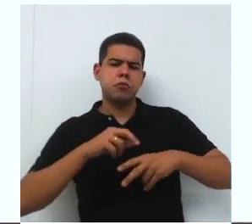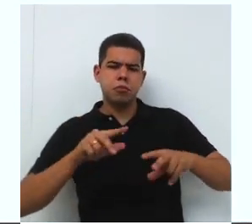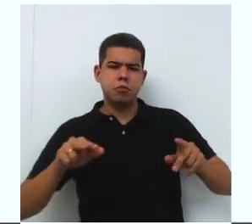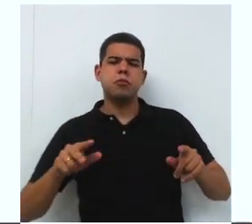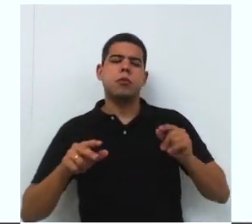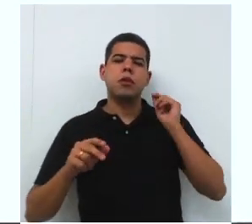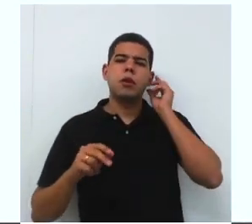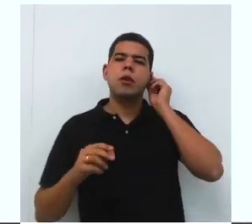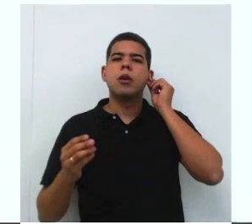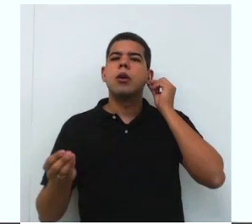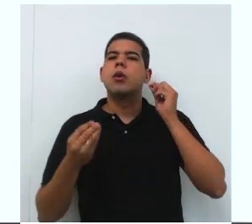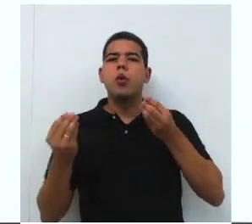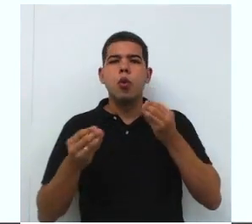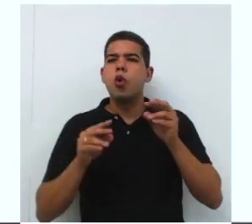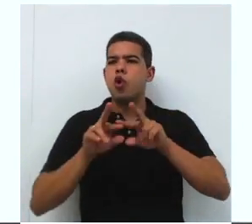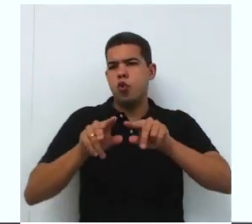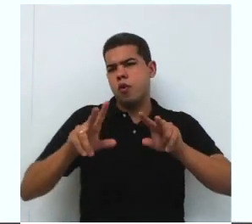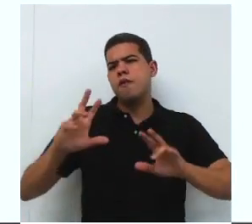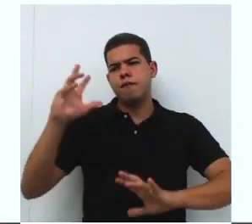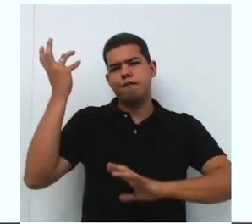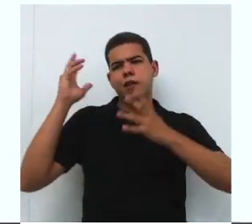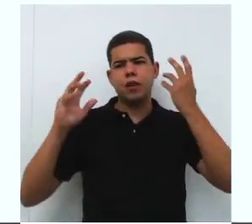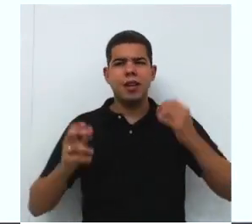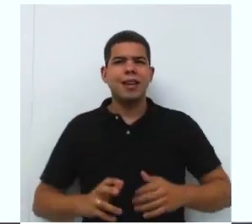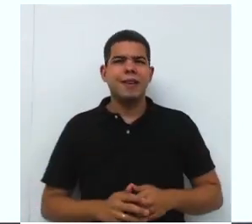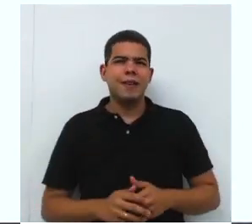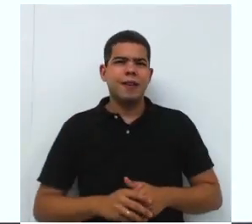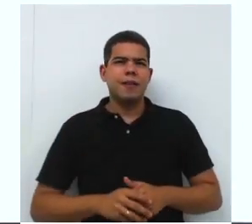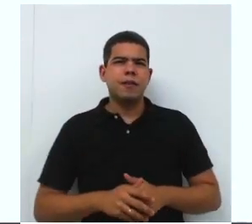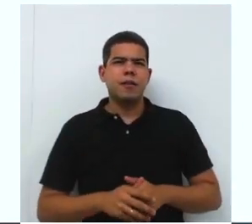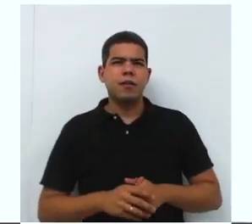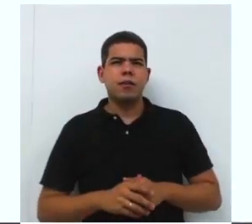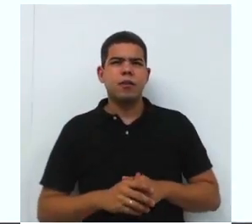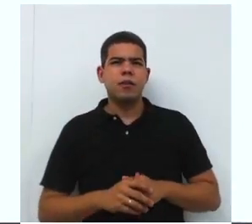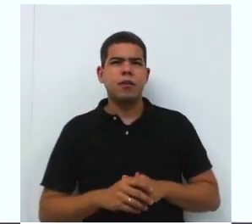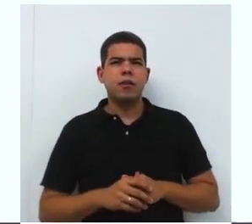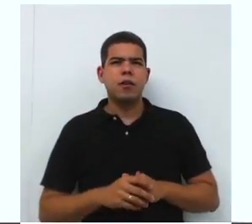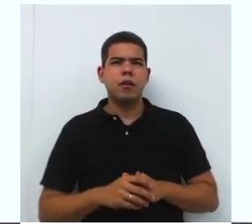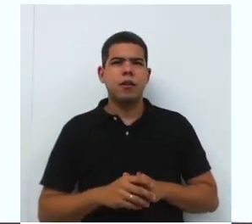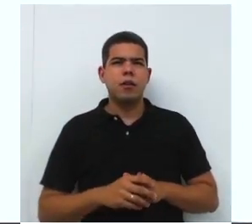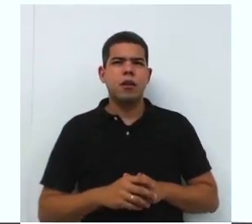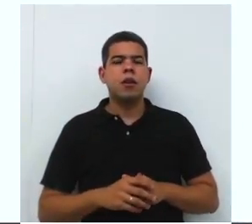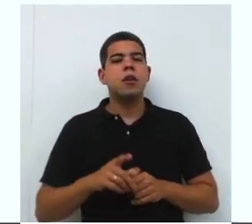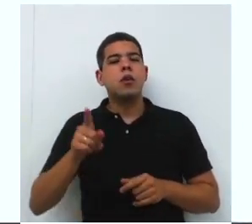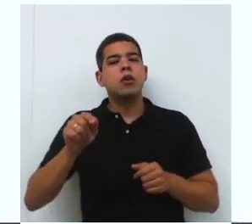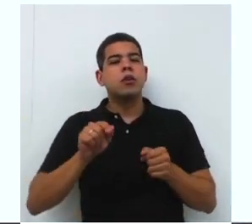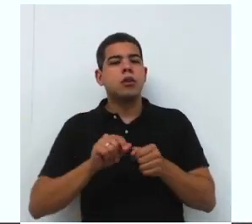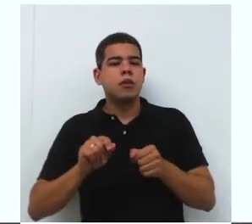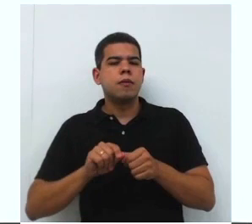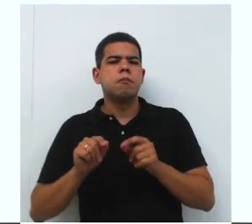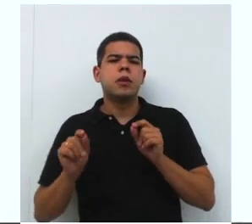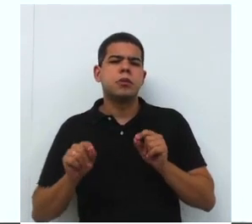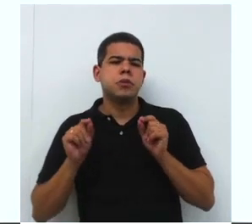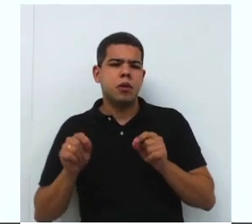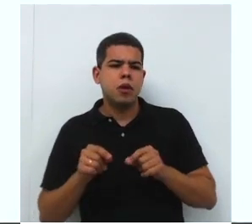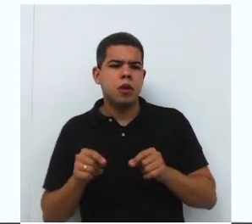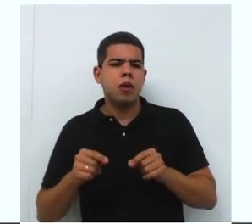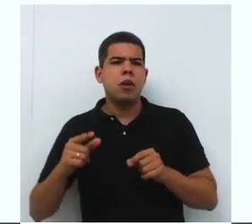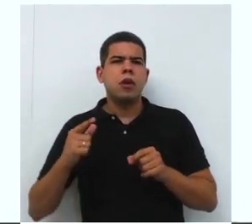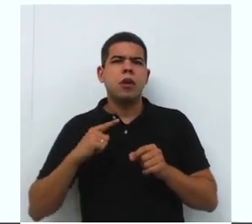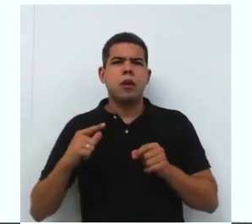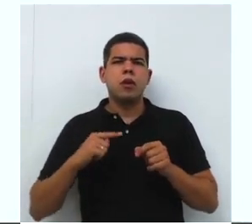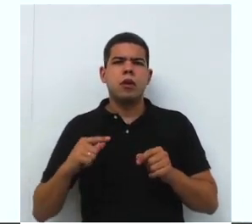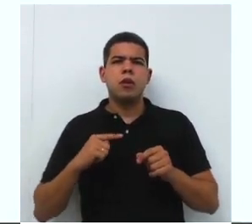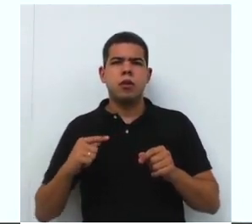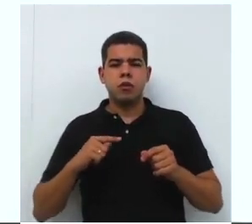gente se portar em várias situações. Nós vimos aí como você faz para o quê? Ter